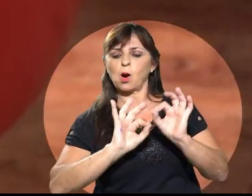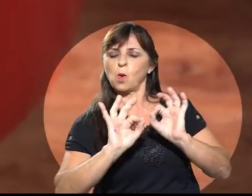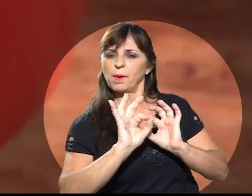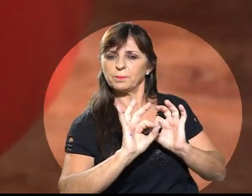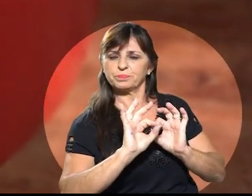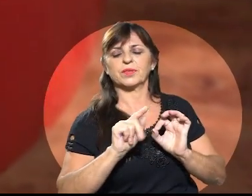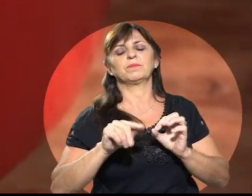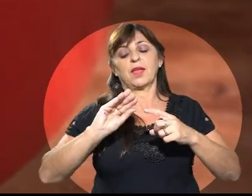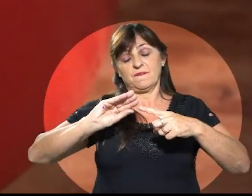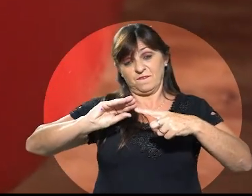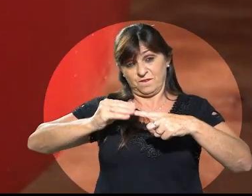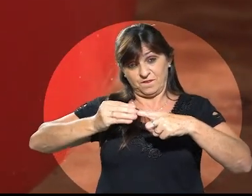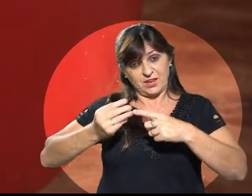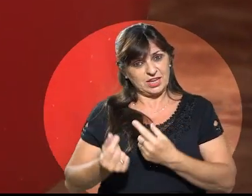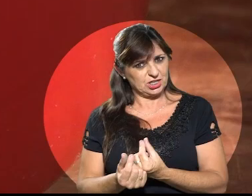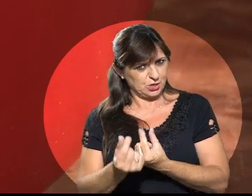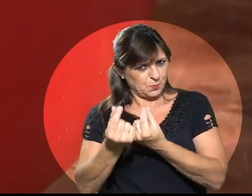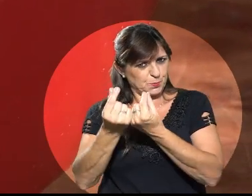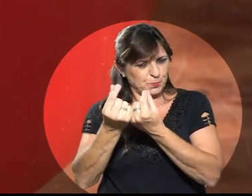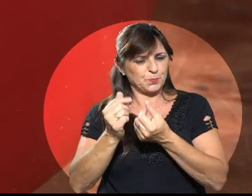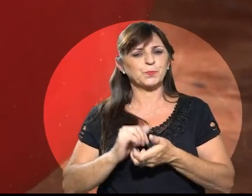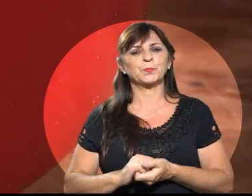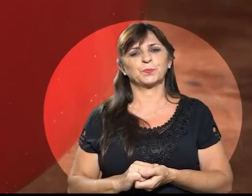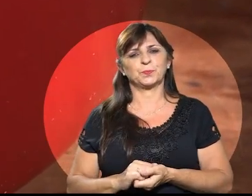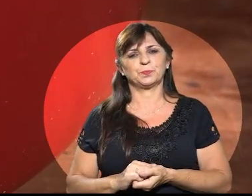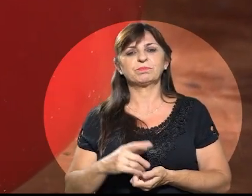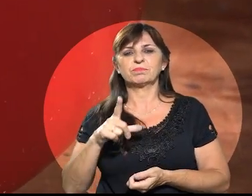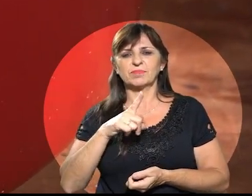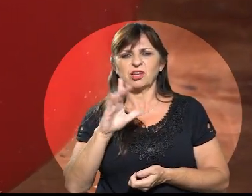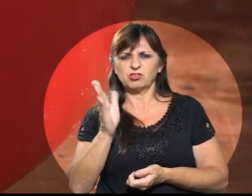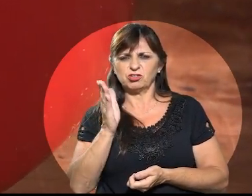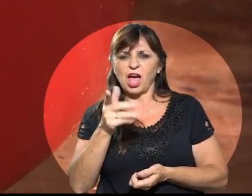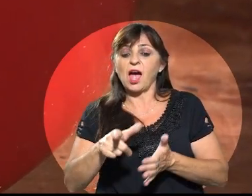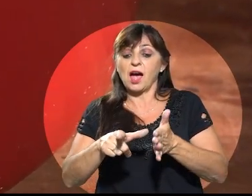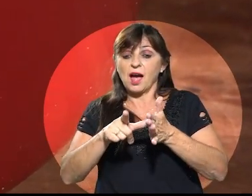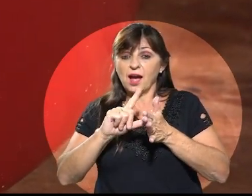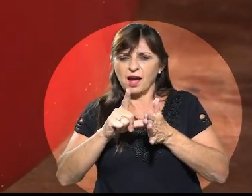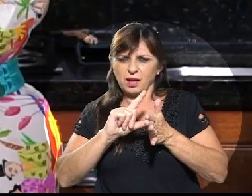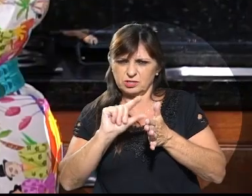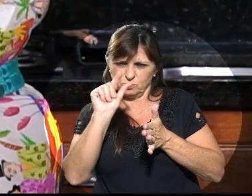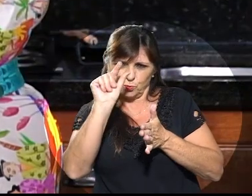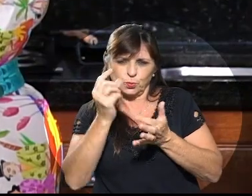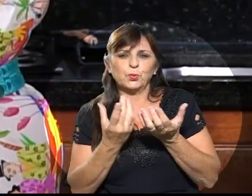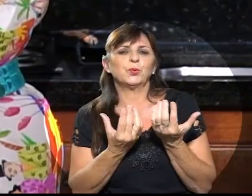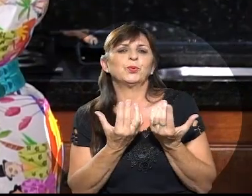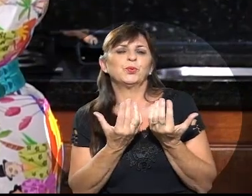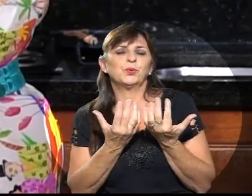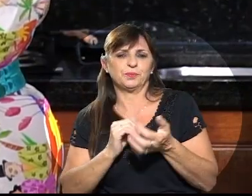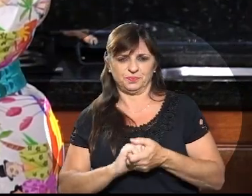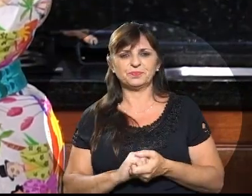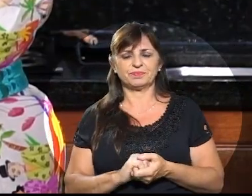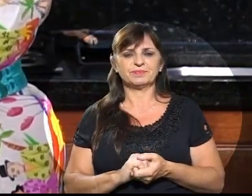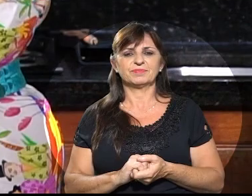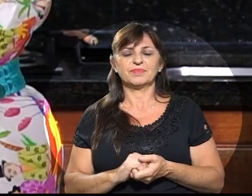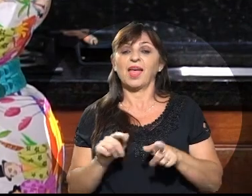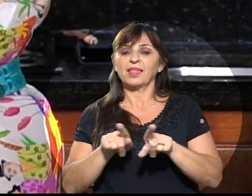certo? Lentilha, que eu dei uma pré-cozida e eu botei umas folhas de louro, tá? Que louro também é uma